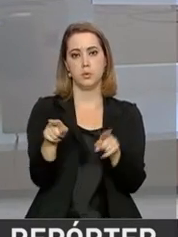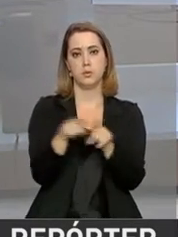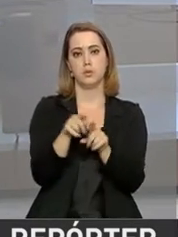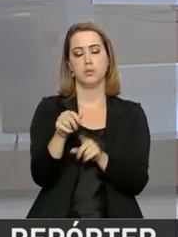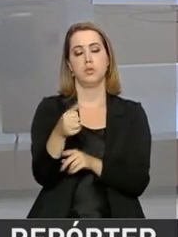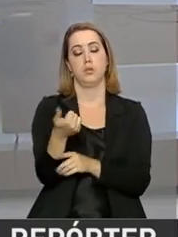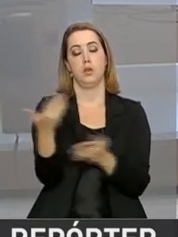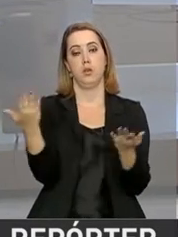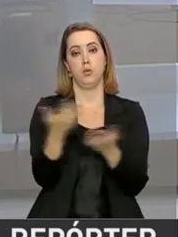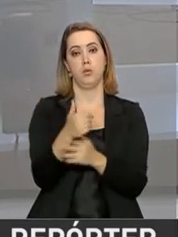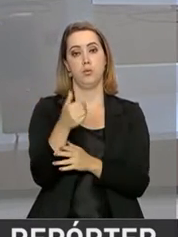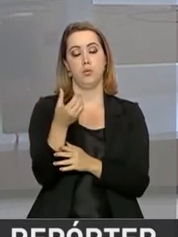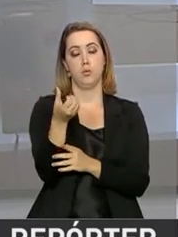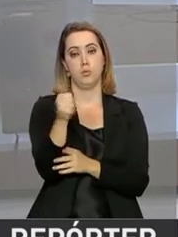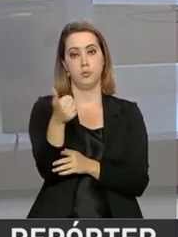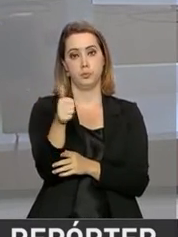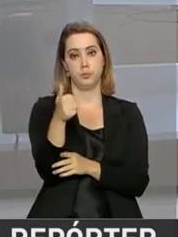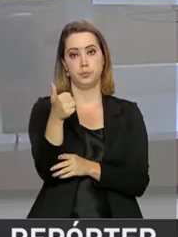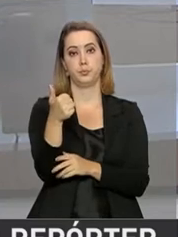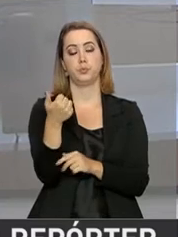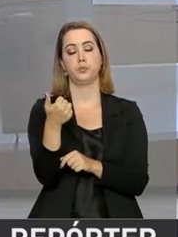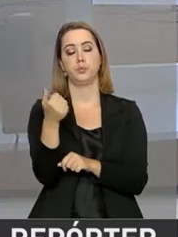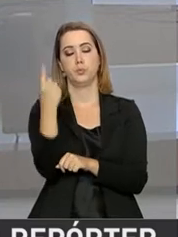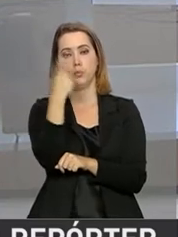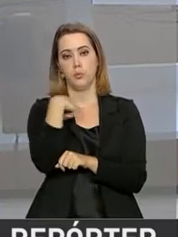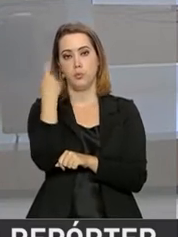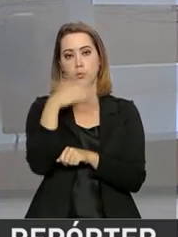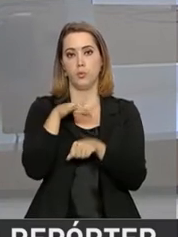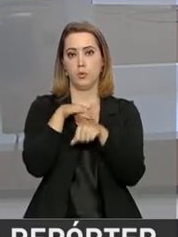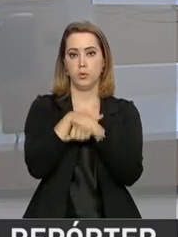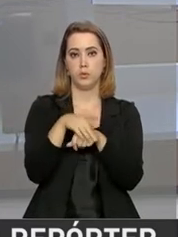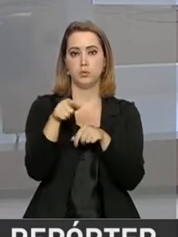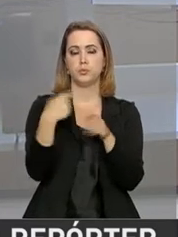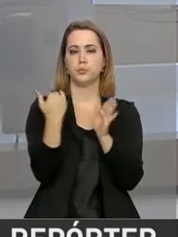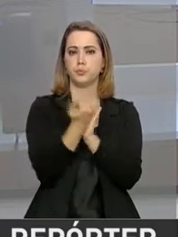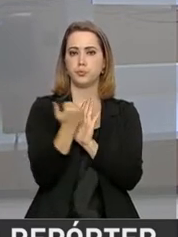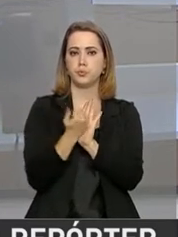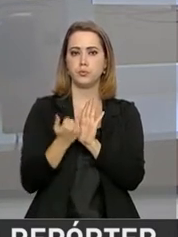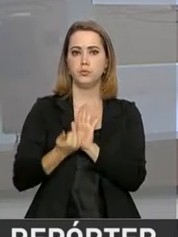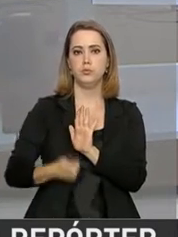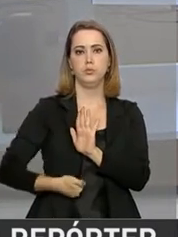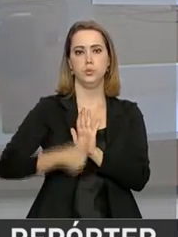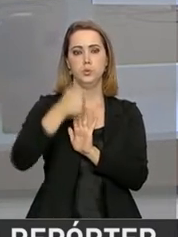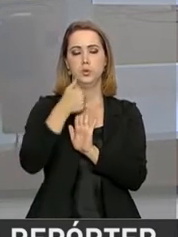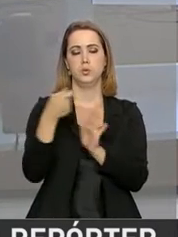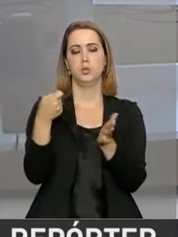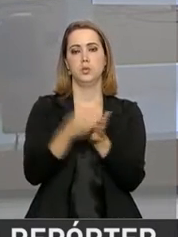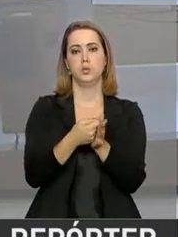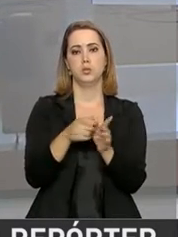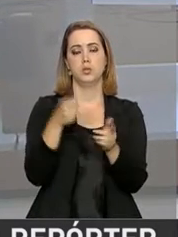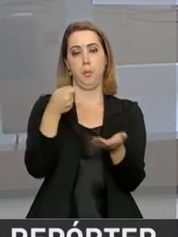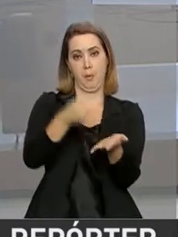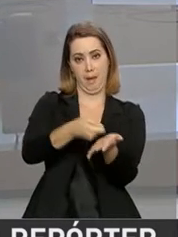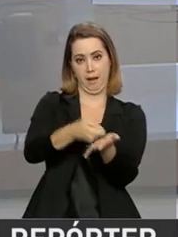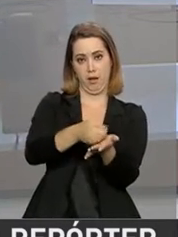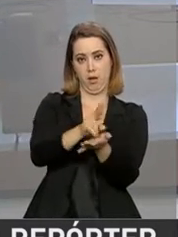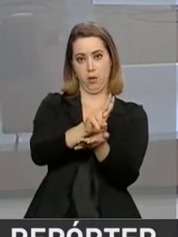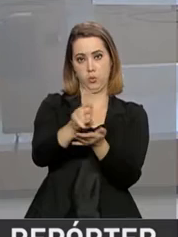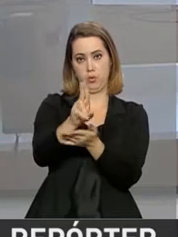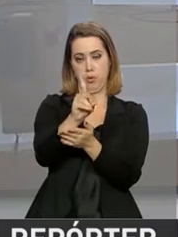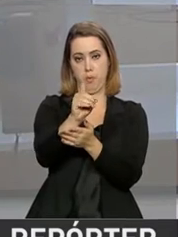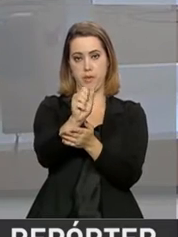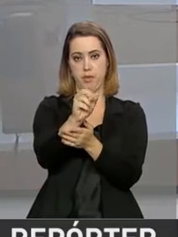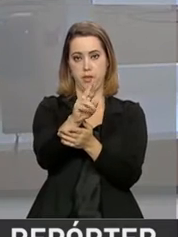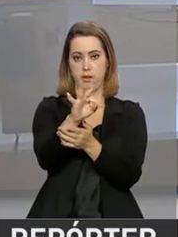para as 11 horas da noite a medida é para garantir mais tempo para o pagamento do darf documento de arrecadação de receitas